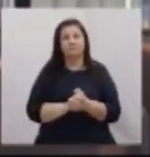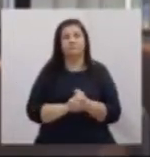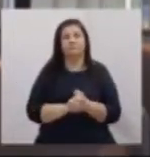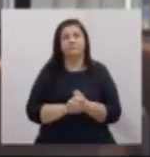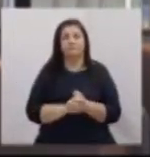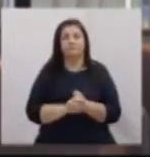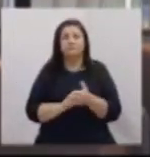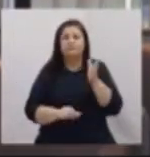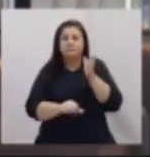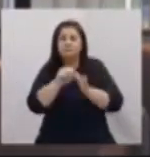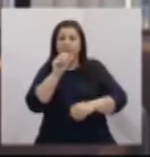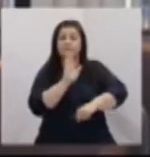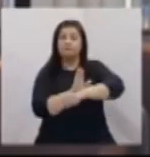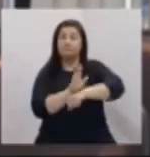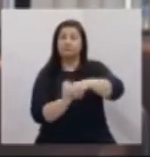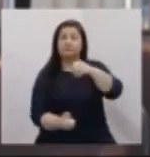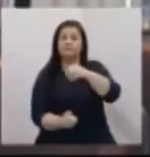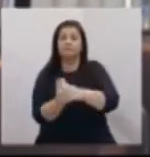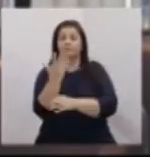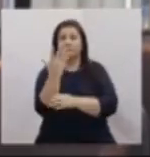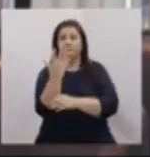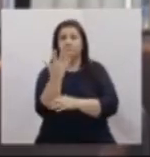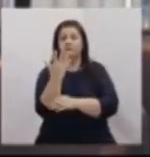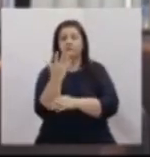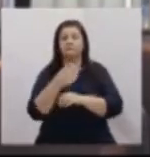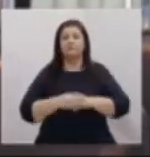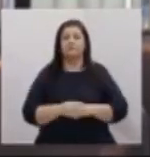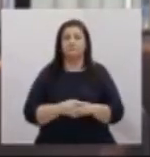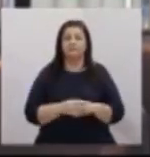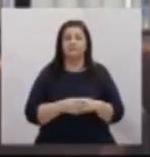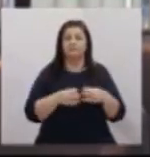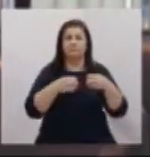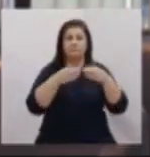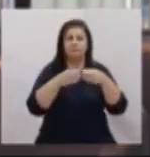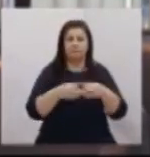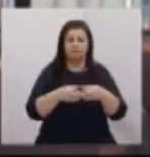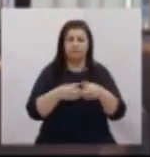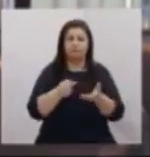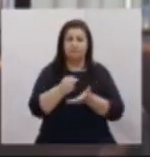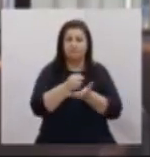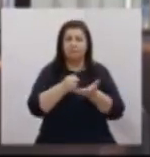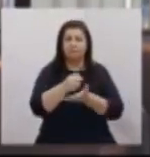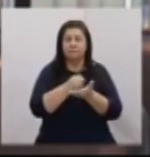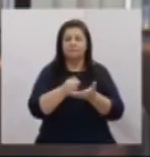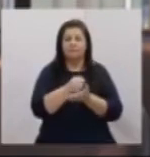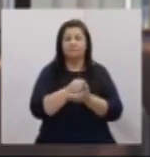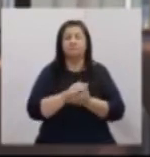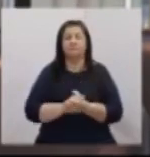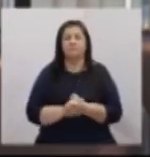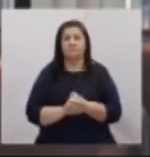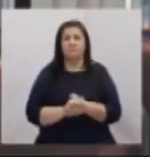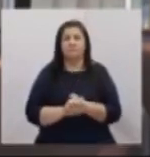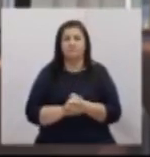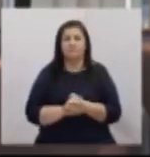das primeiras a ajudar a fundar a comunidade eclesiástica de base na diocese.